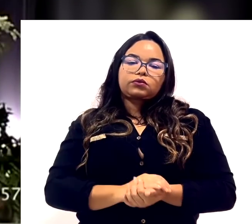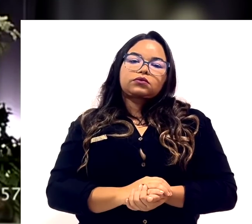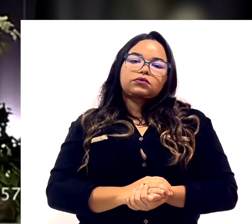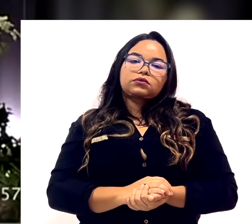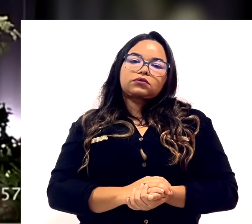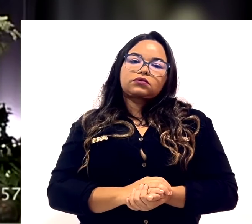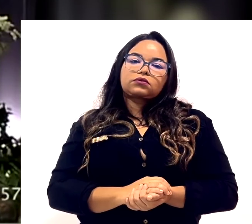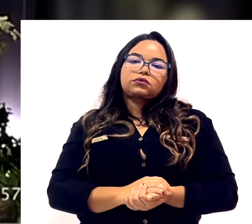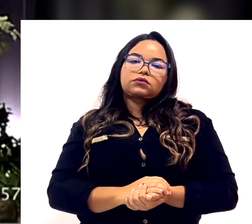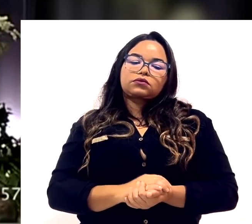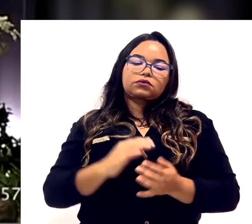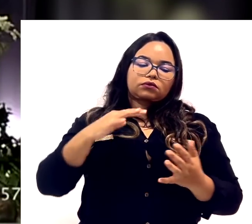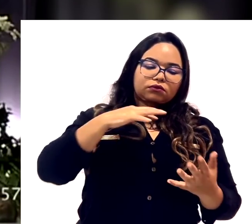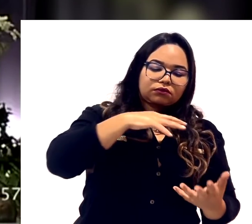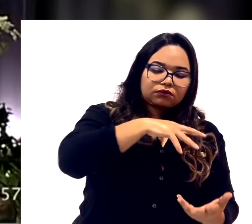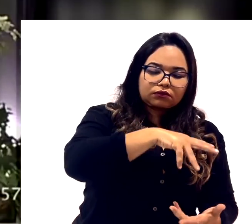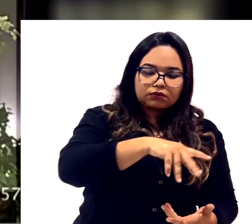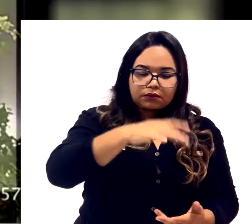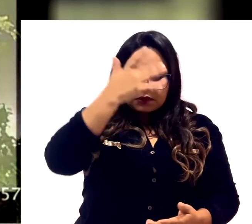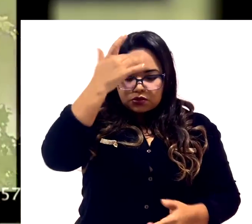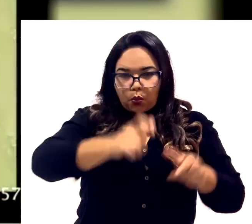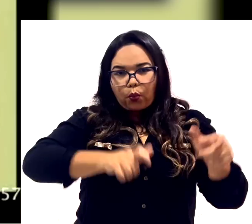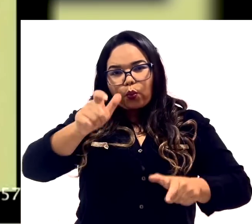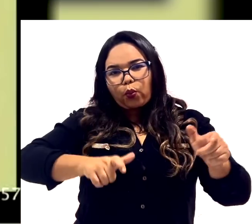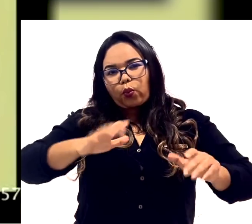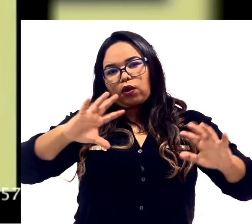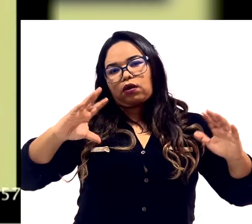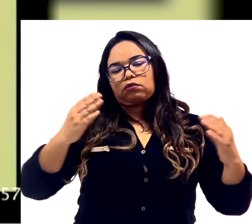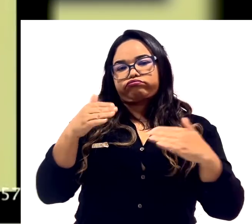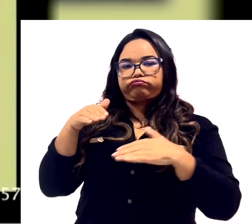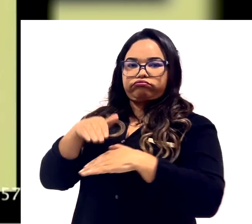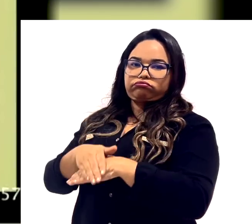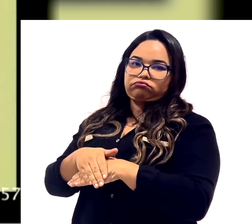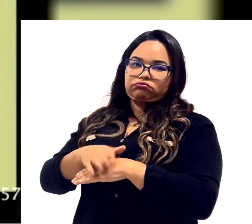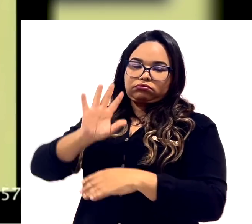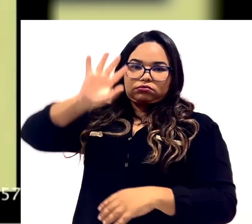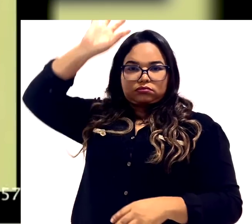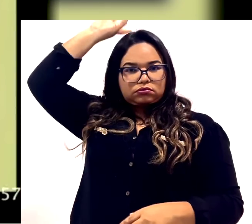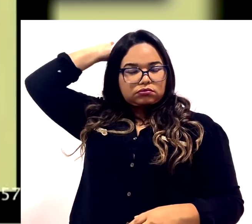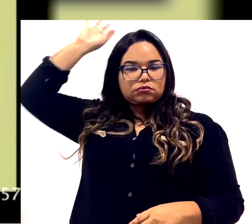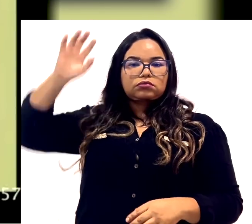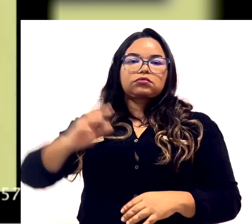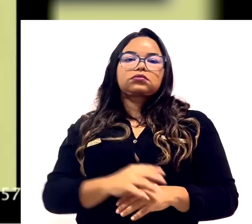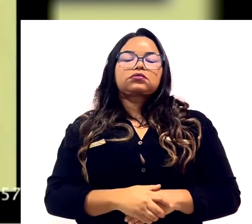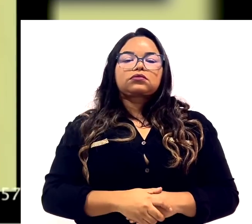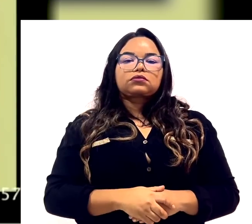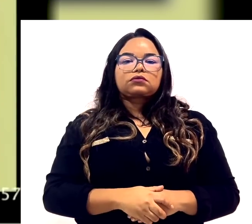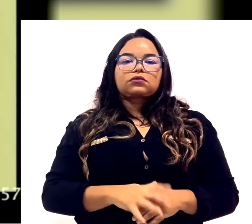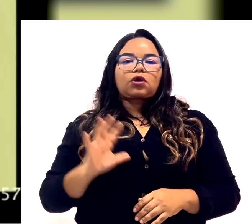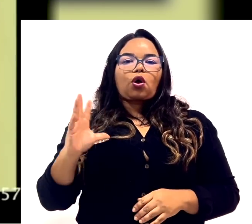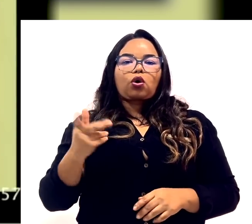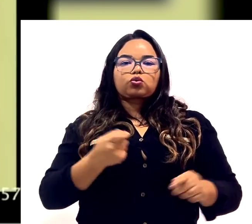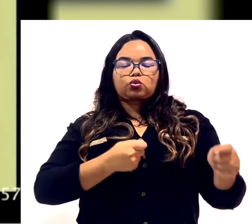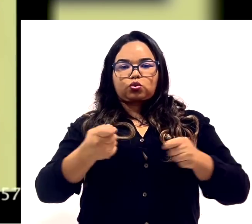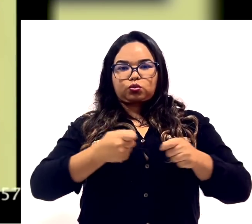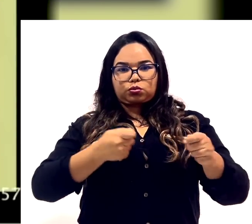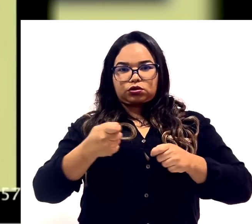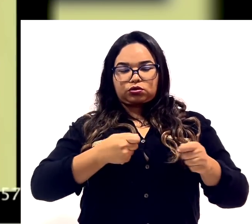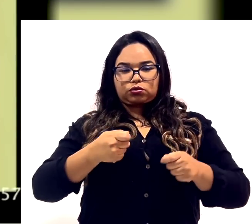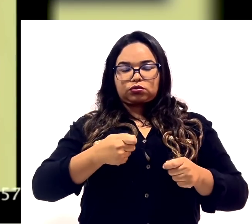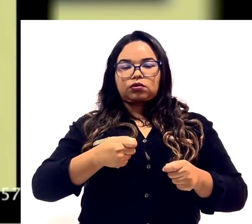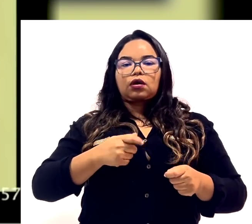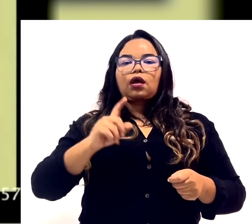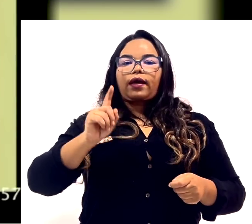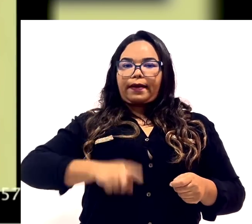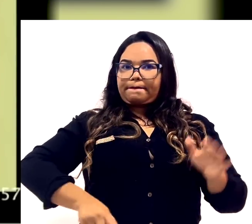Portanto, todo mundo está sujeito a Roma. O Concílio de Trento declarou, todo o domínio temporal é dele. O domínio, a jurisdição e o